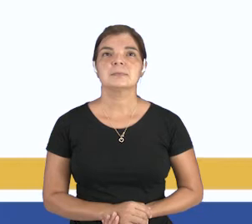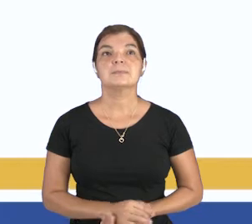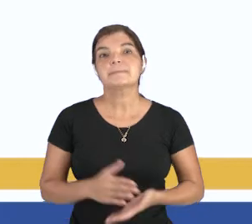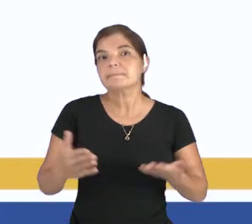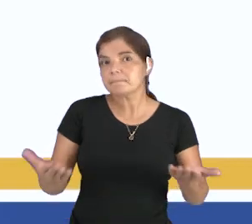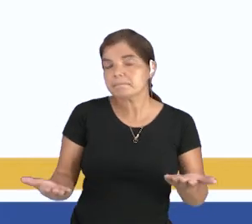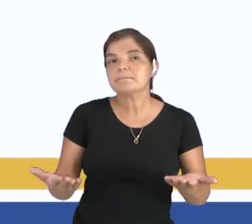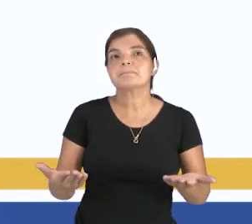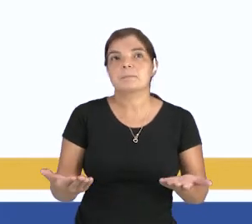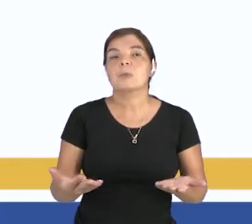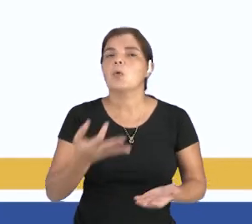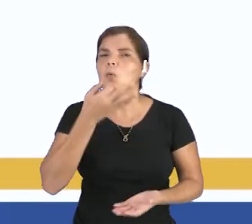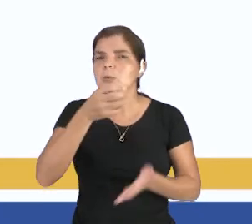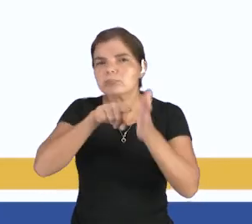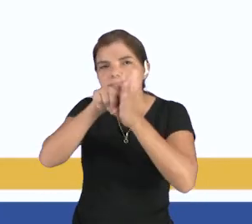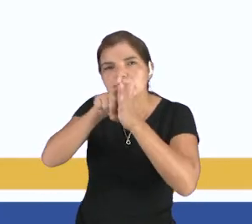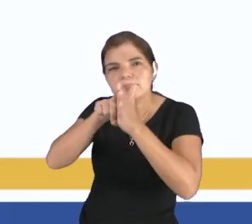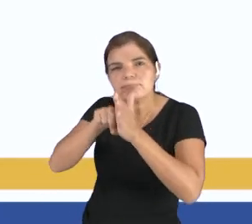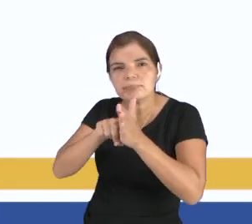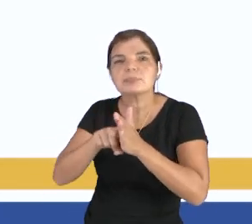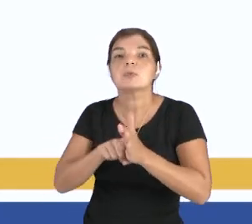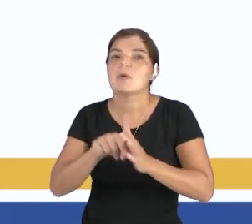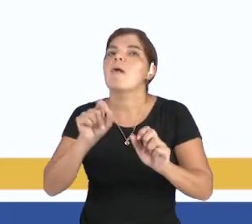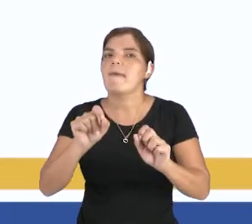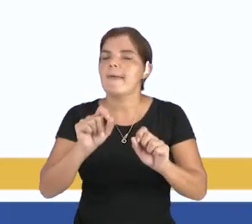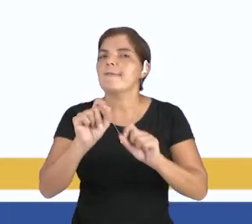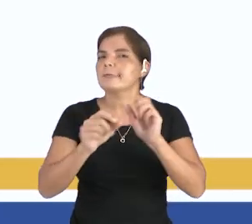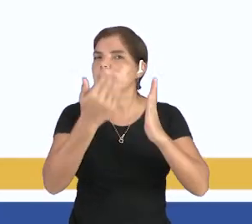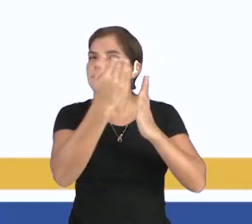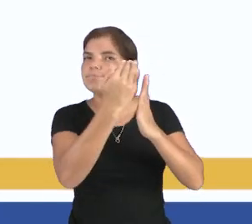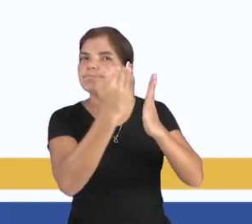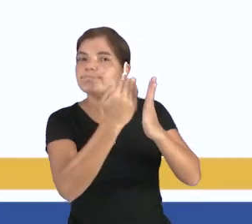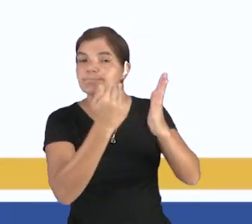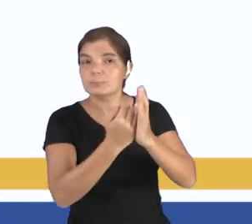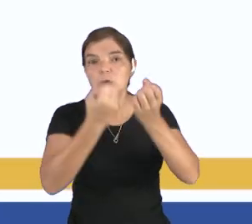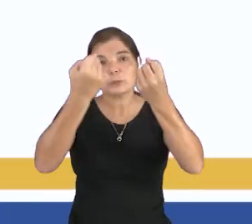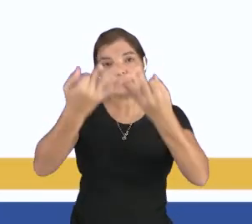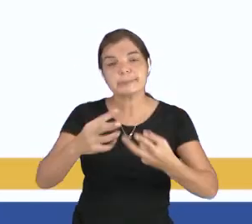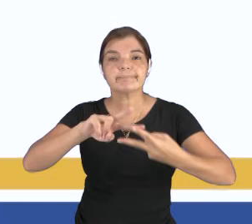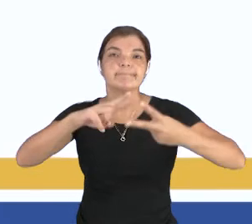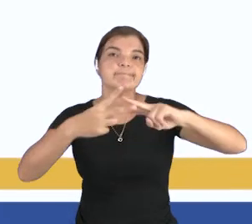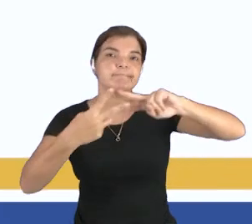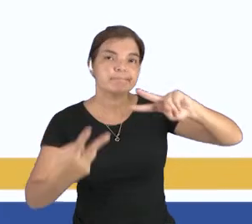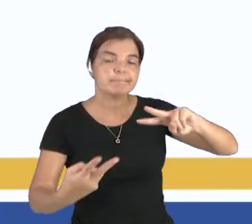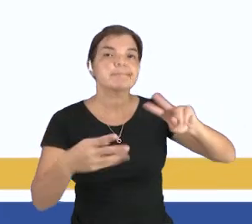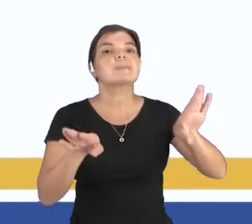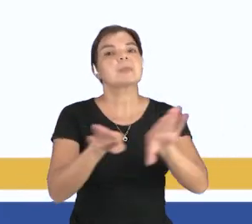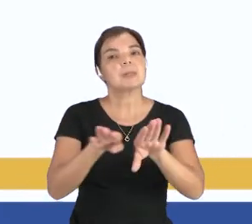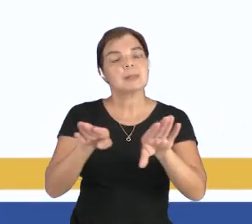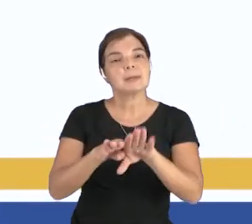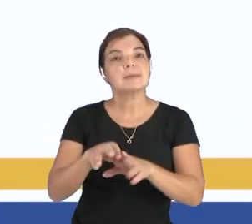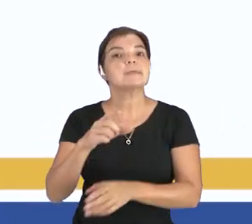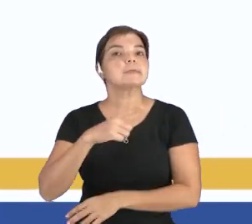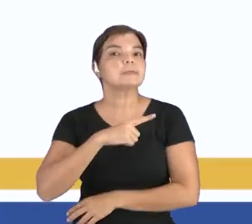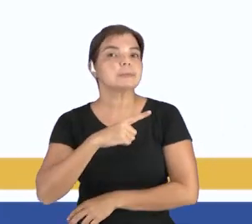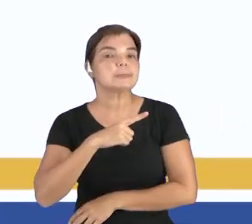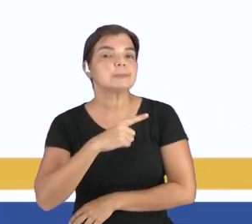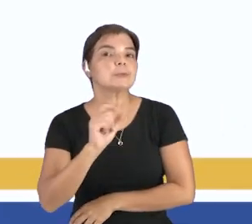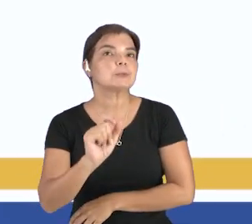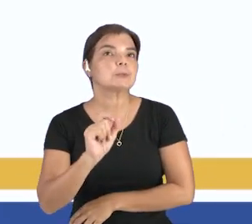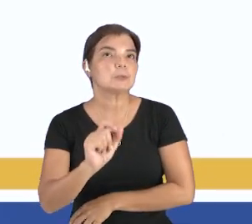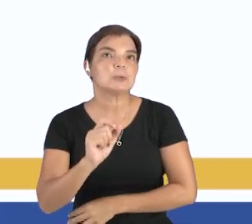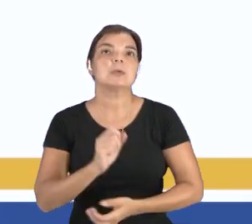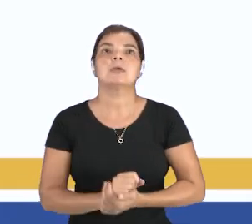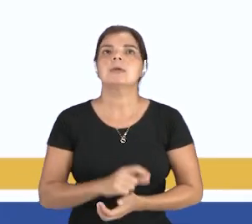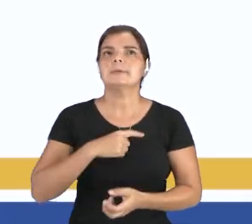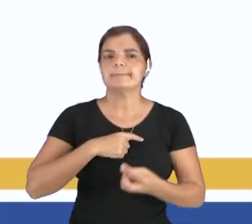Então, gente, a hipótese diagnóstica é a última etapa do aconselhamento genético, né? Nessa hipótese, ela